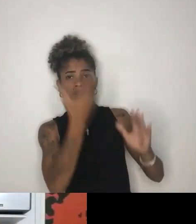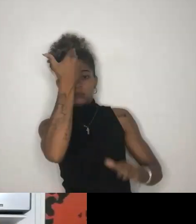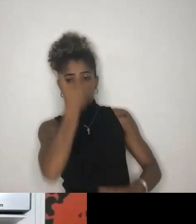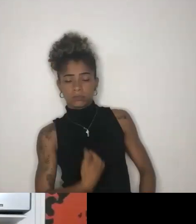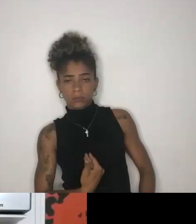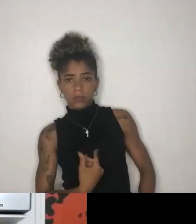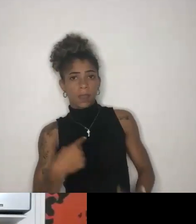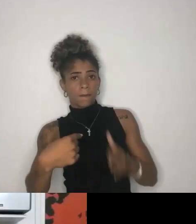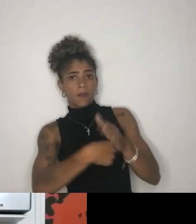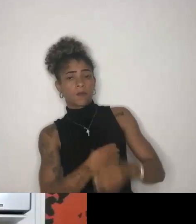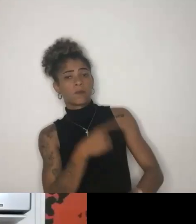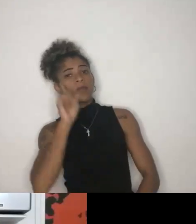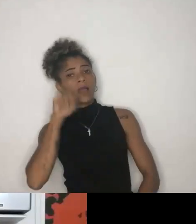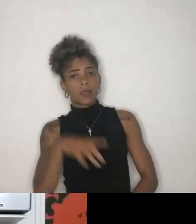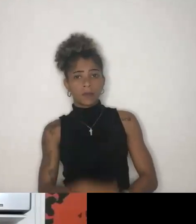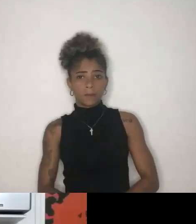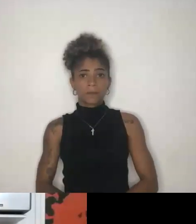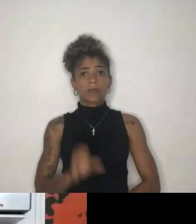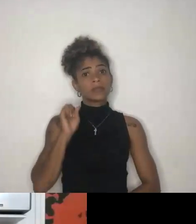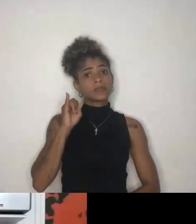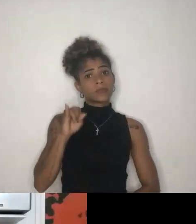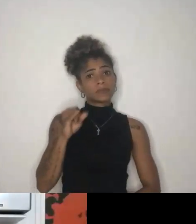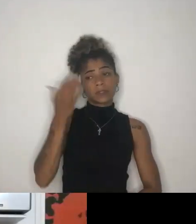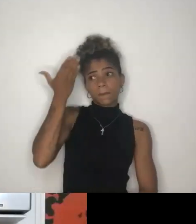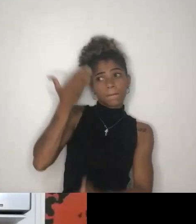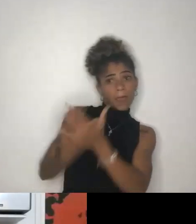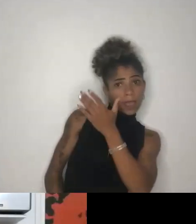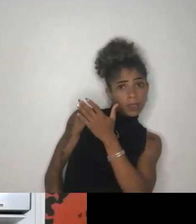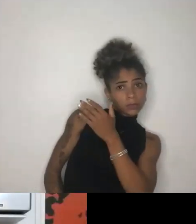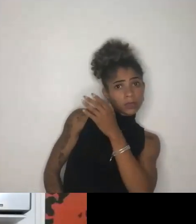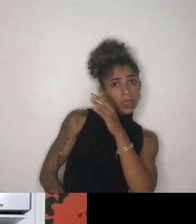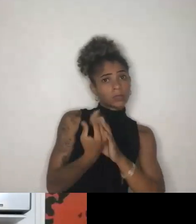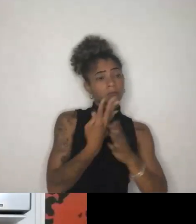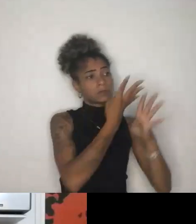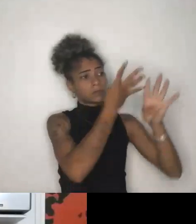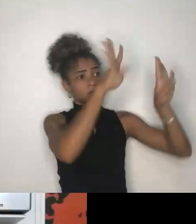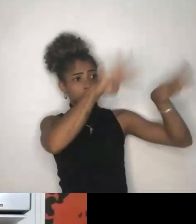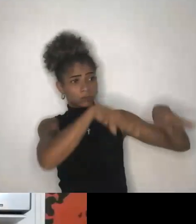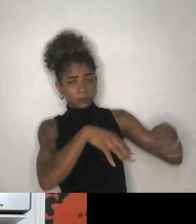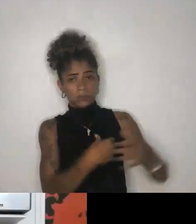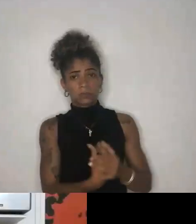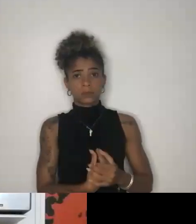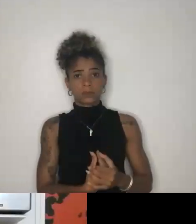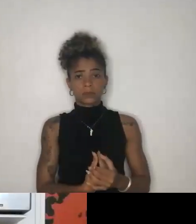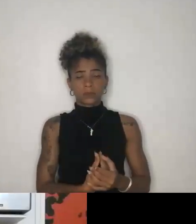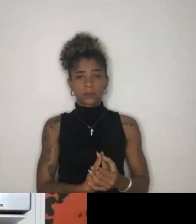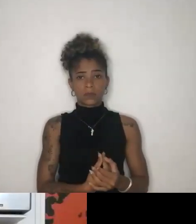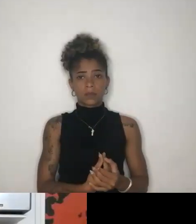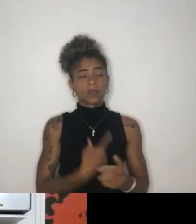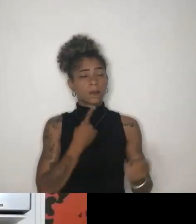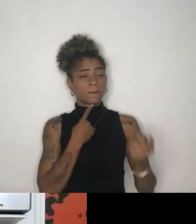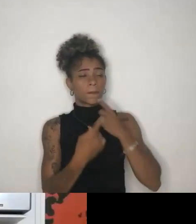a pergunta dela Se você não se perde na elaboração desses fluxos E aí nesse diálogo